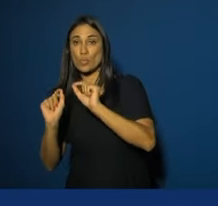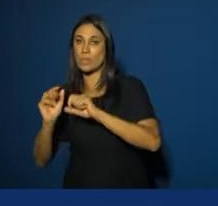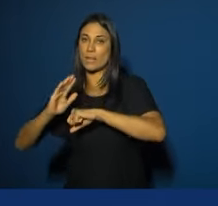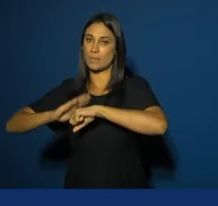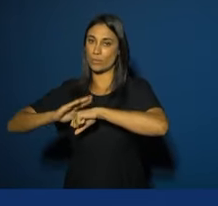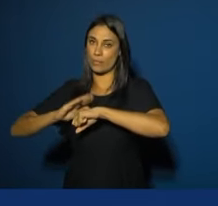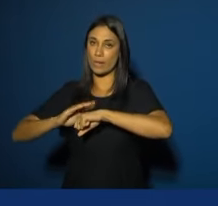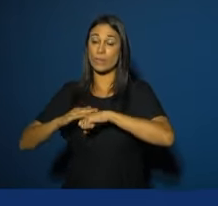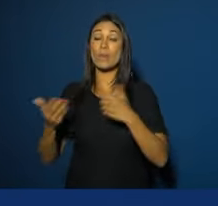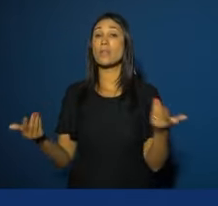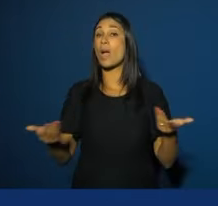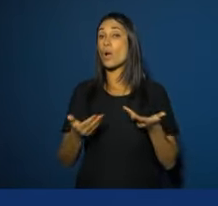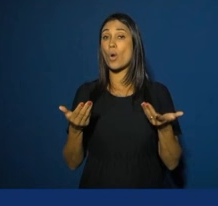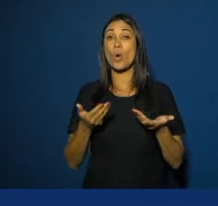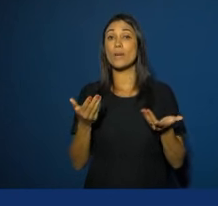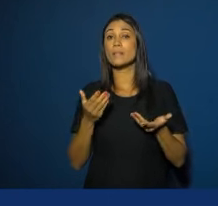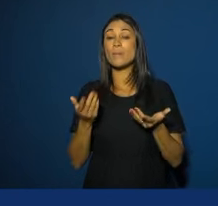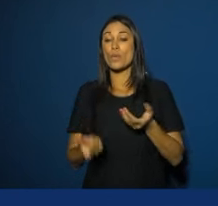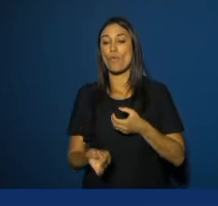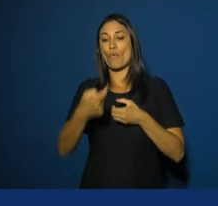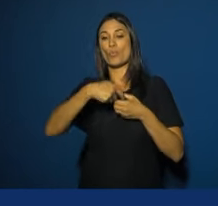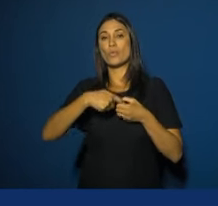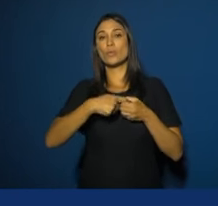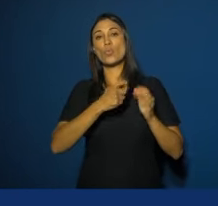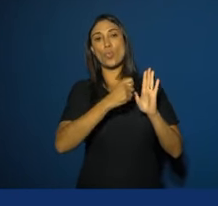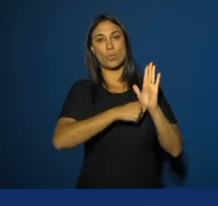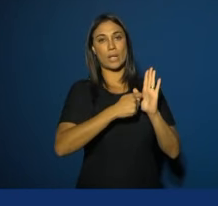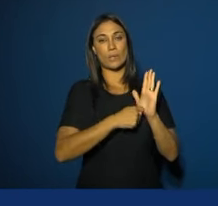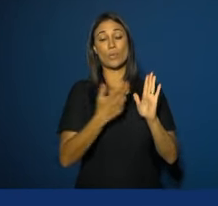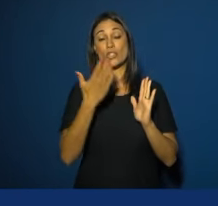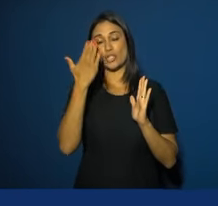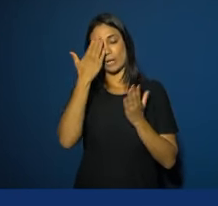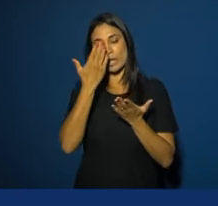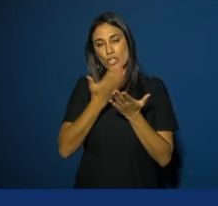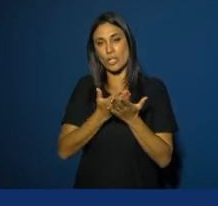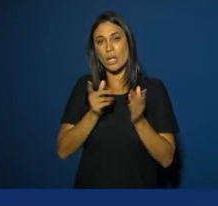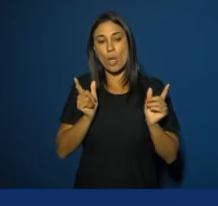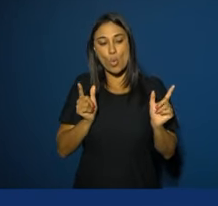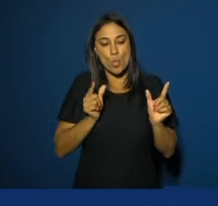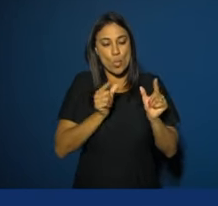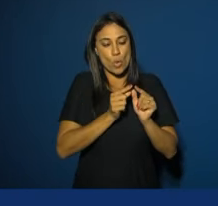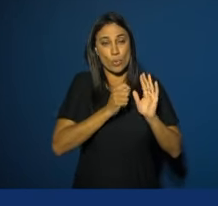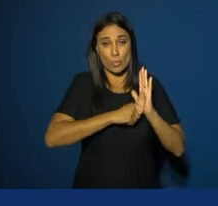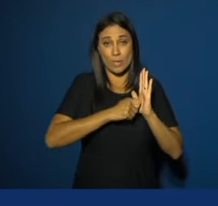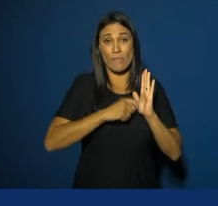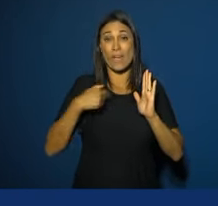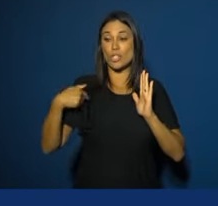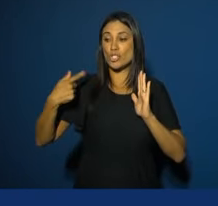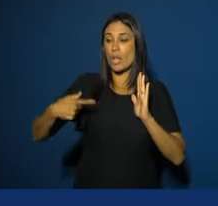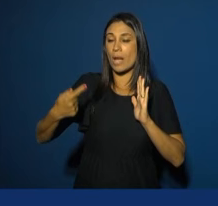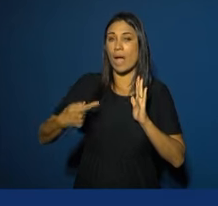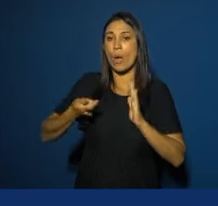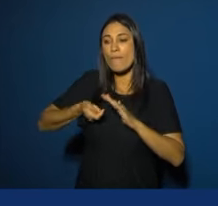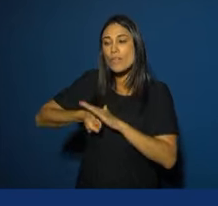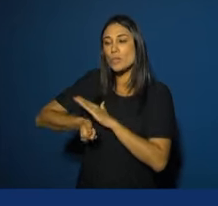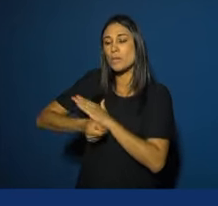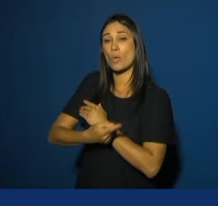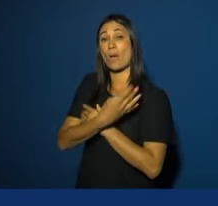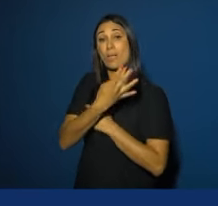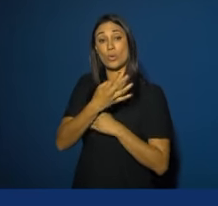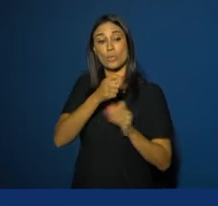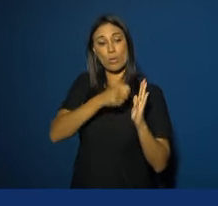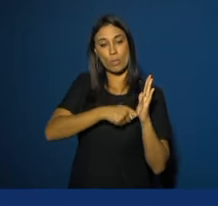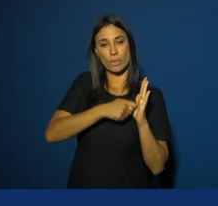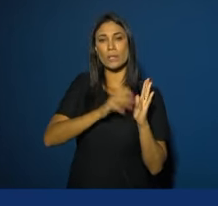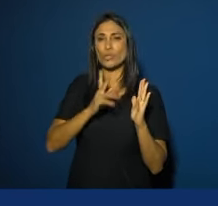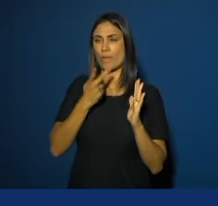feito e estamos reequilibrando Esses contratos a gente acredita que a otimização dos contratos ela vai gerar o investimento superior são 14 contratos